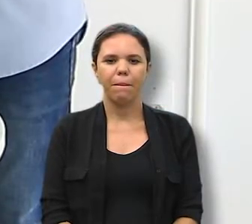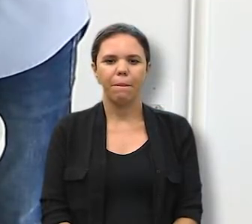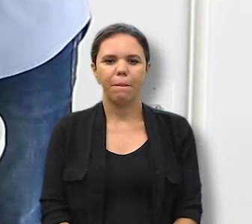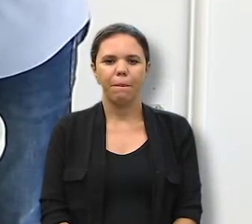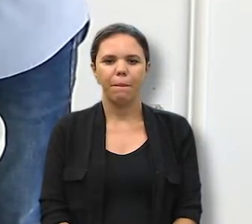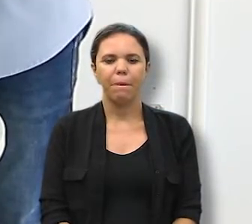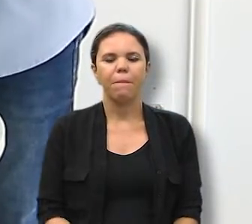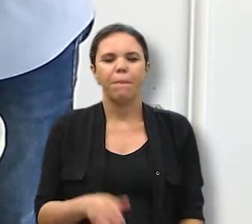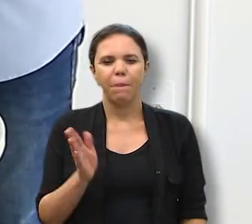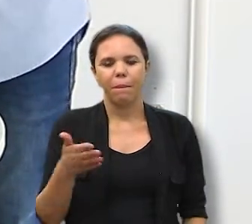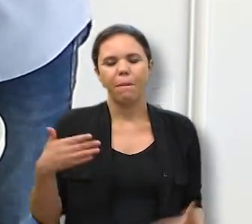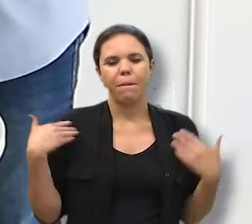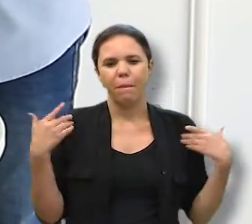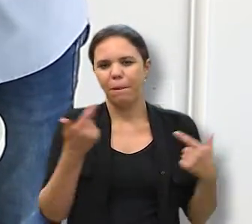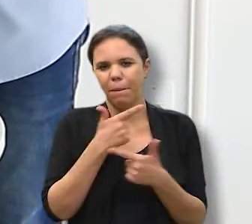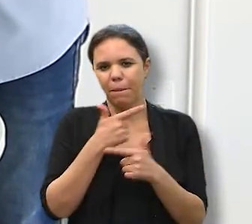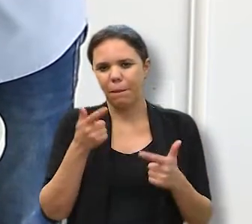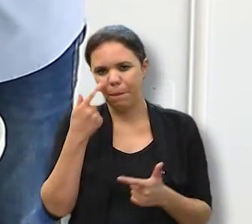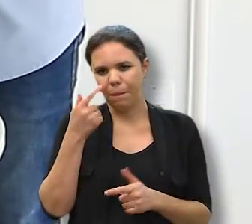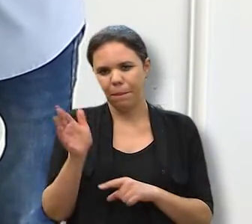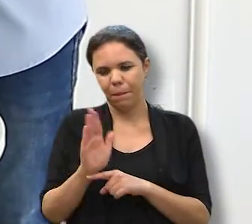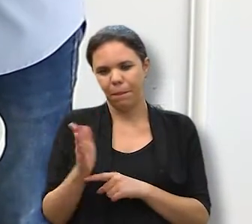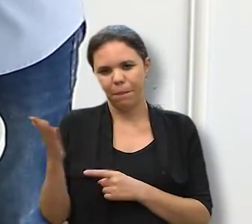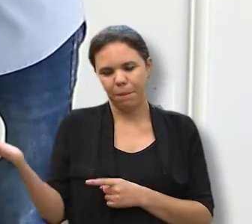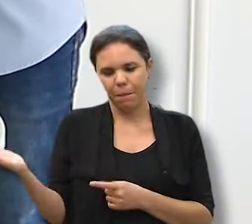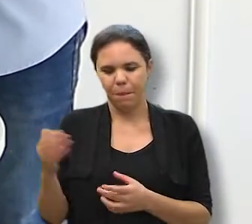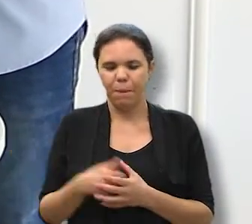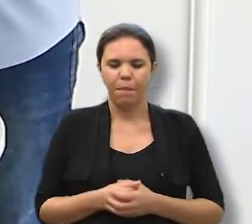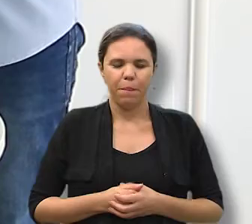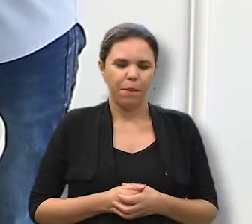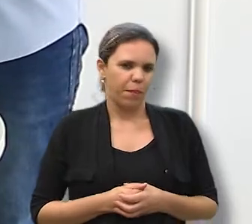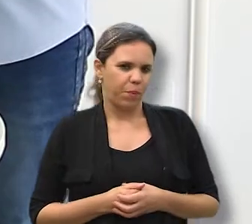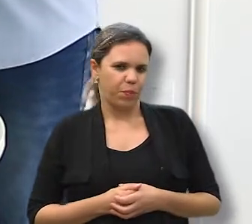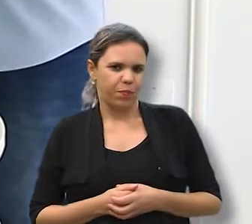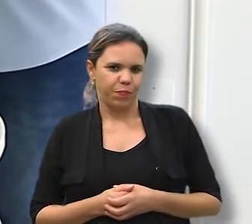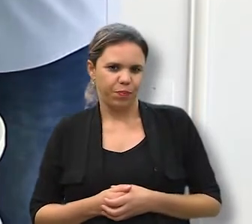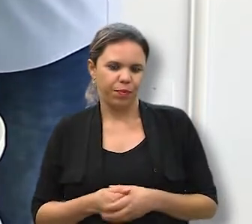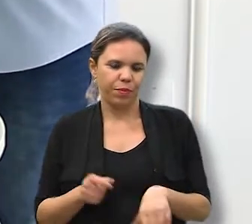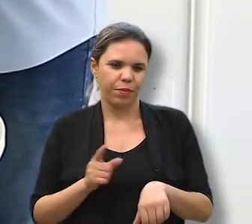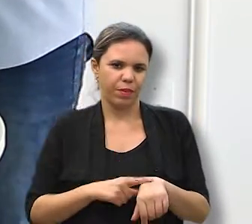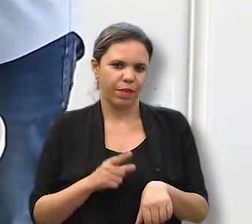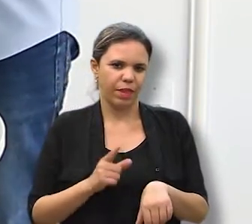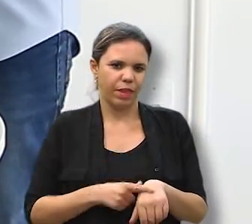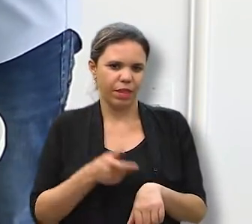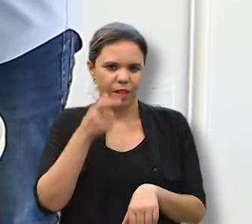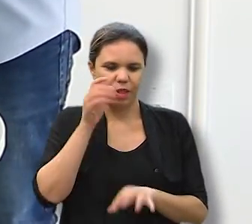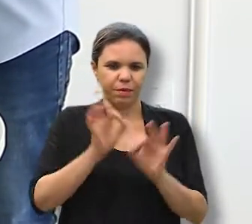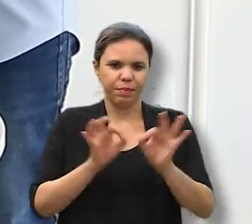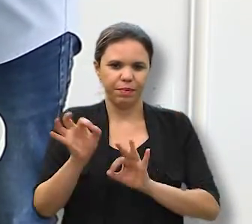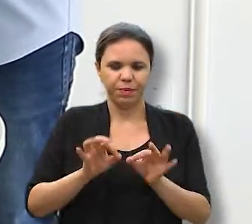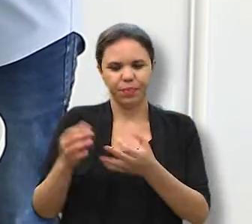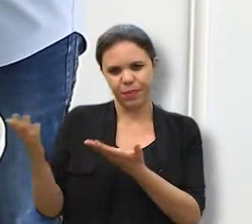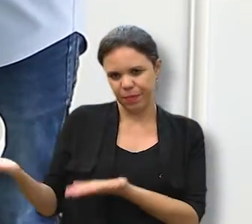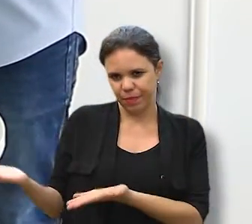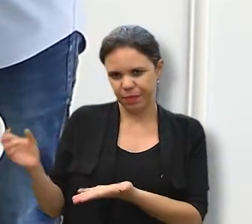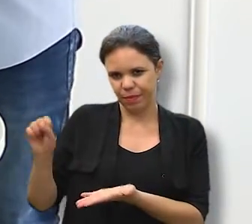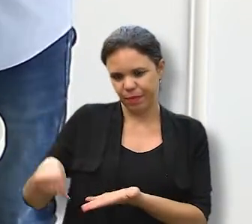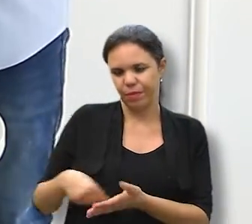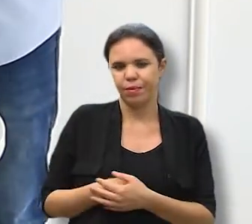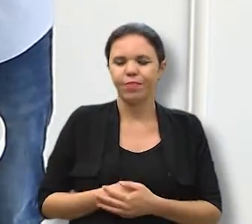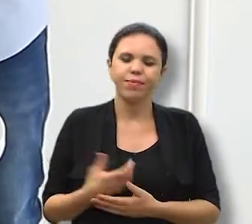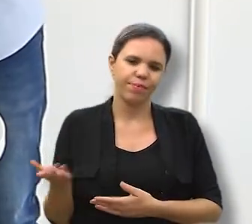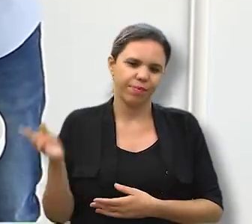Bom, a gente já se divertiu aqui vendo esses vídeos e acho que chegou o momento da gente ver um modo de preparo, não é? Sim.